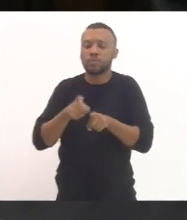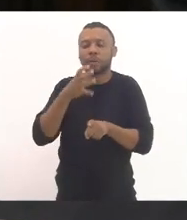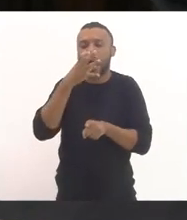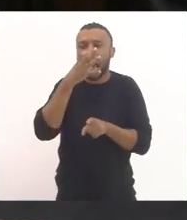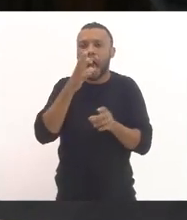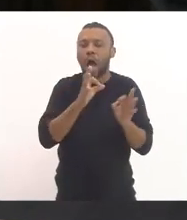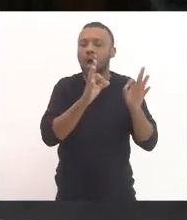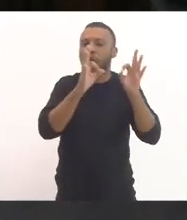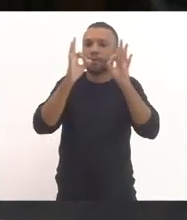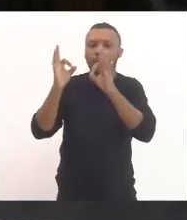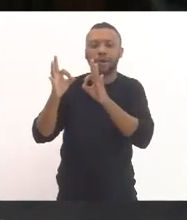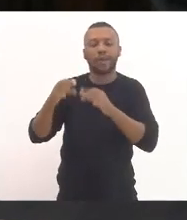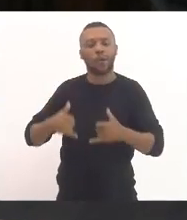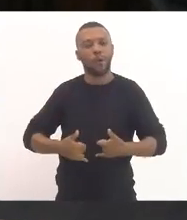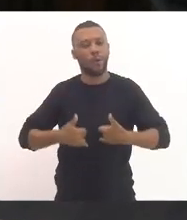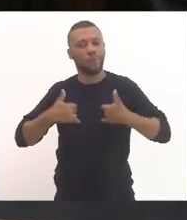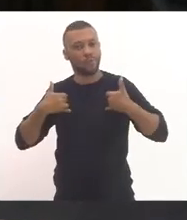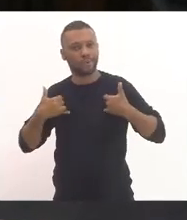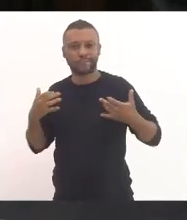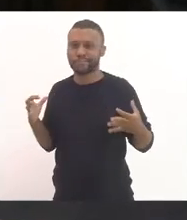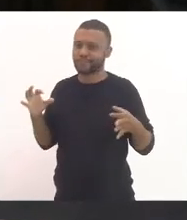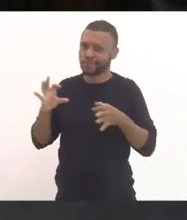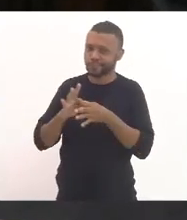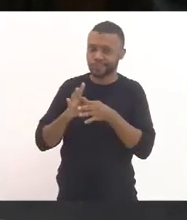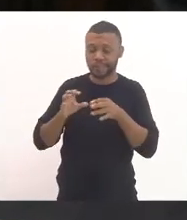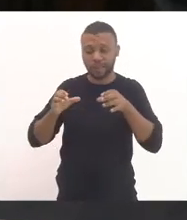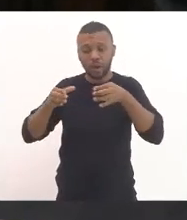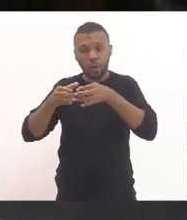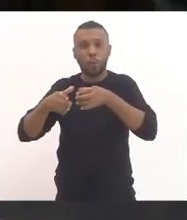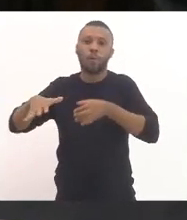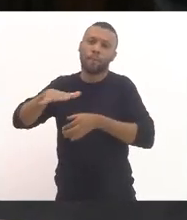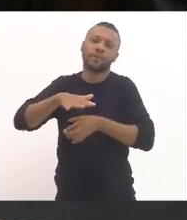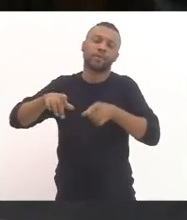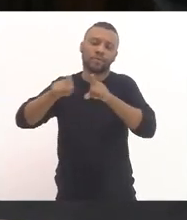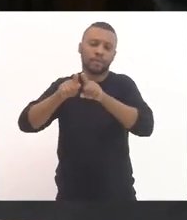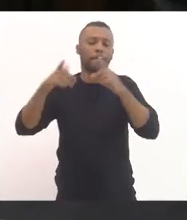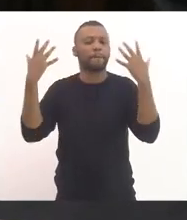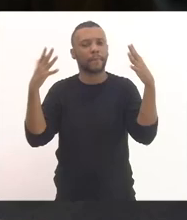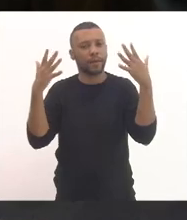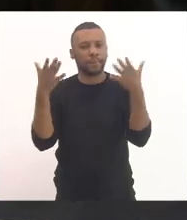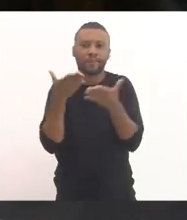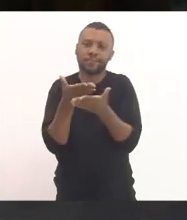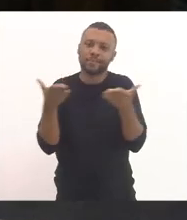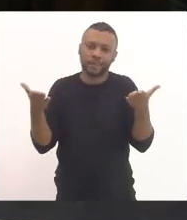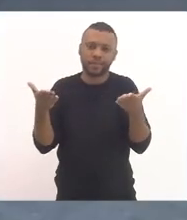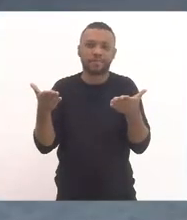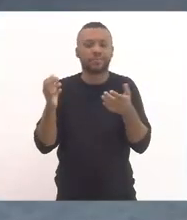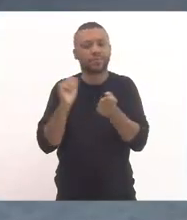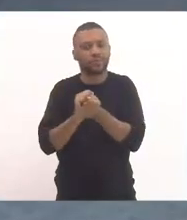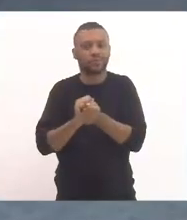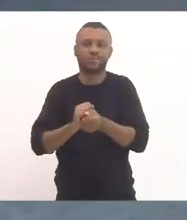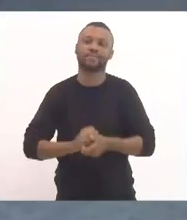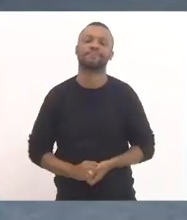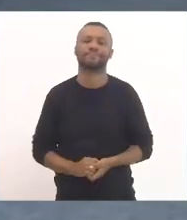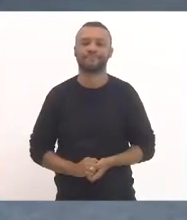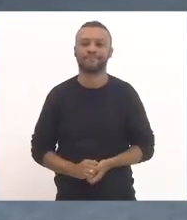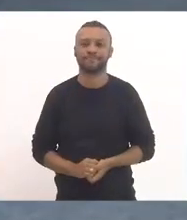admiração e orgulho de fazer parte dessa condição também tá parabéns a todos vocês tamo junto